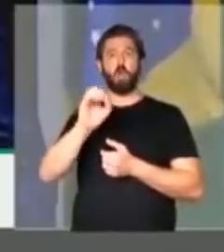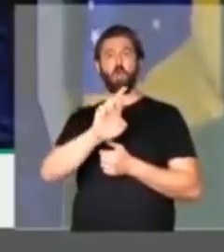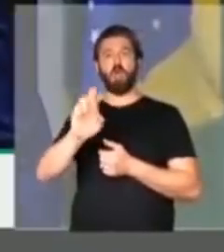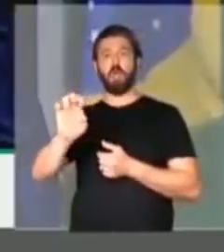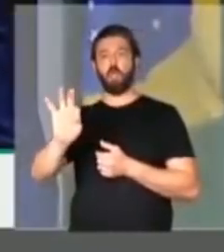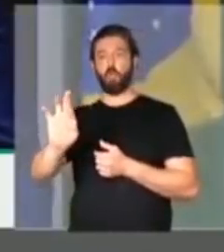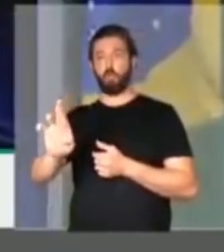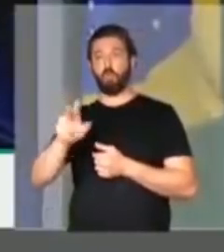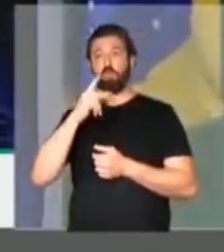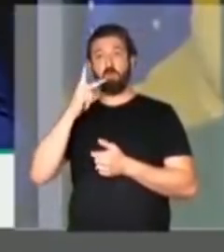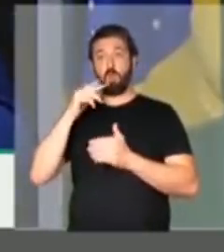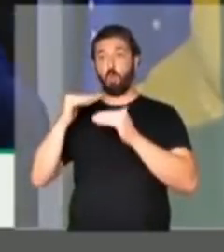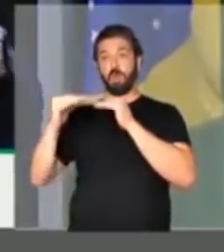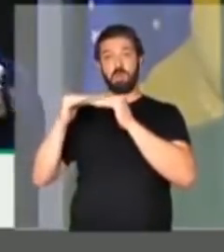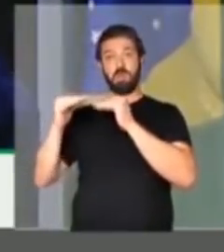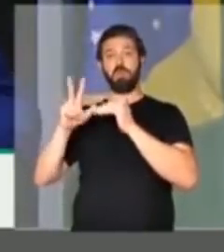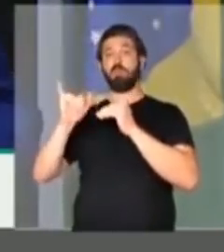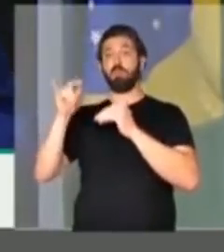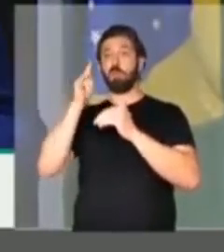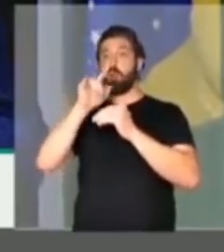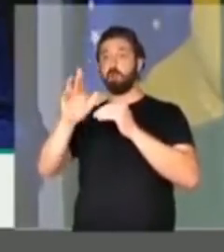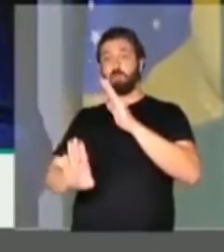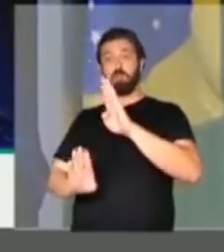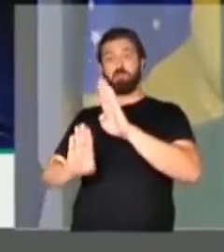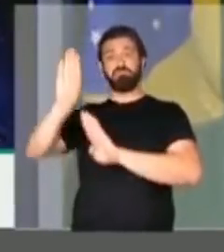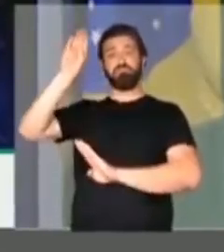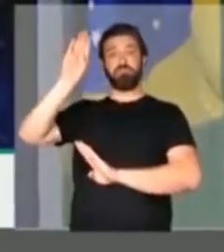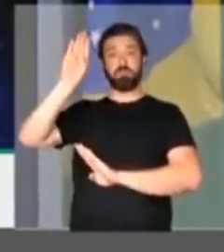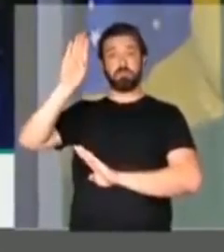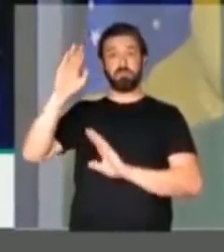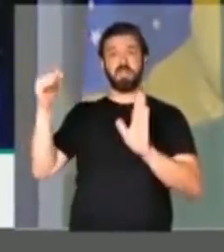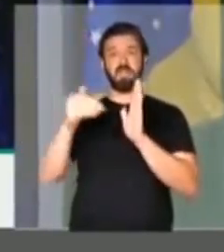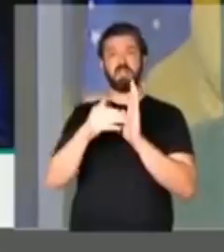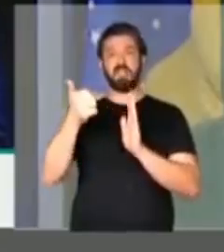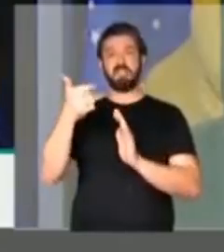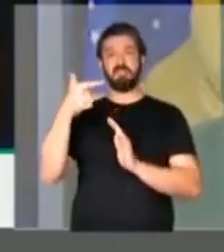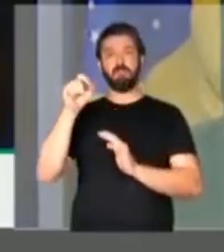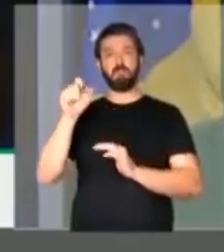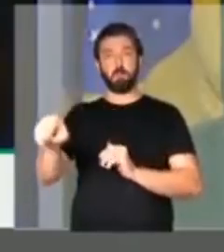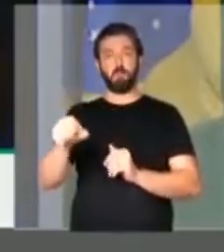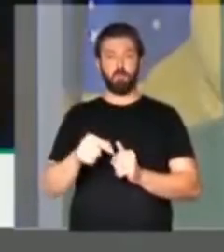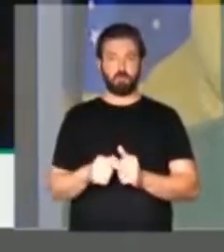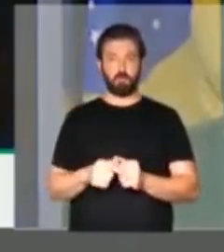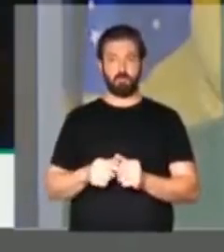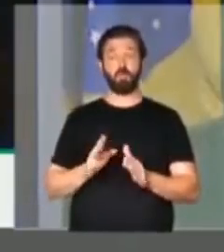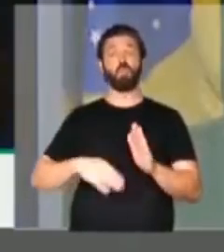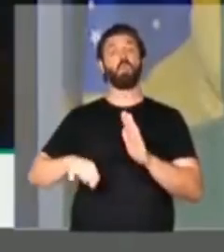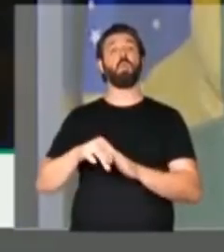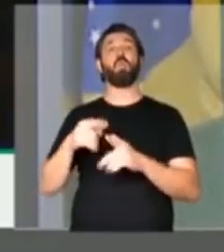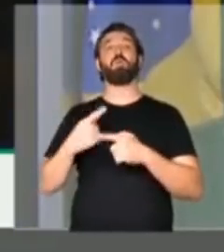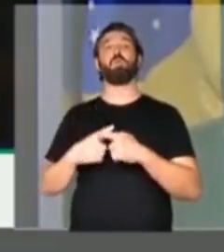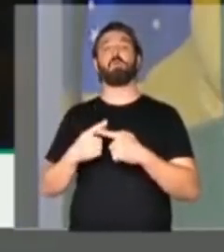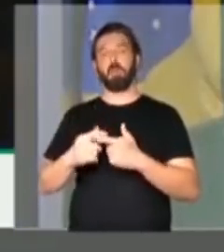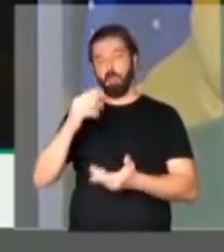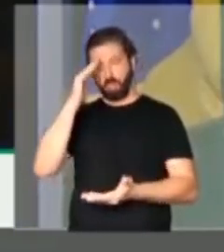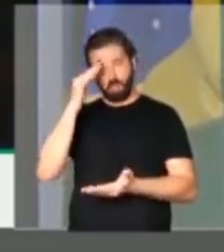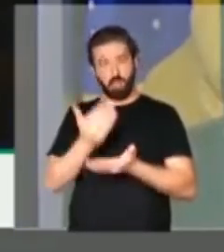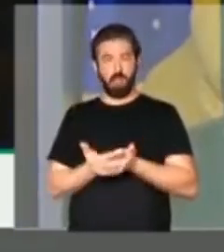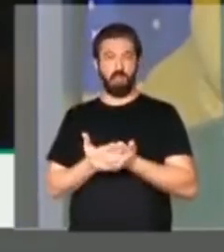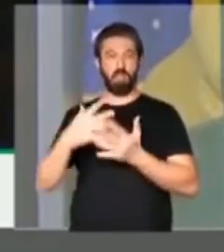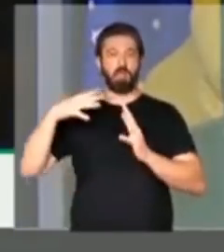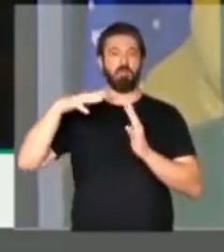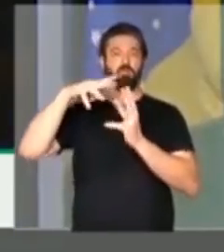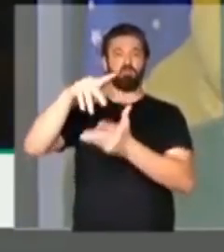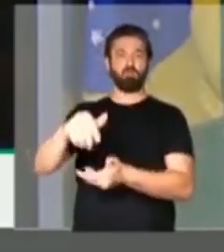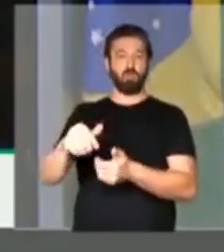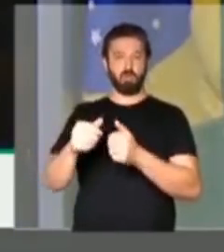estão dizendo que esse patamar vai chegar mais alto, até 120 mil. E isso tudo se deve à credibilidade